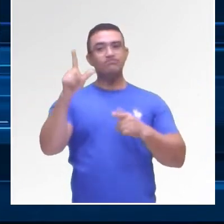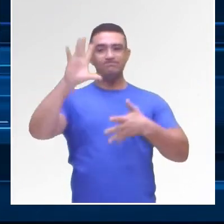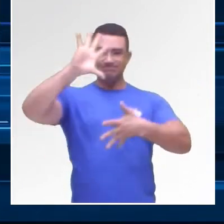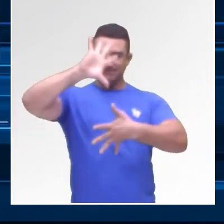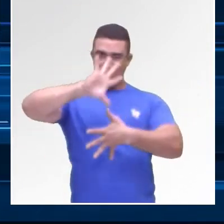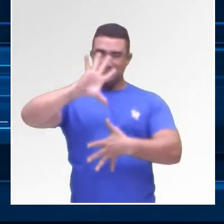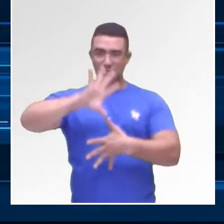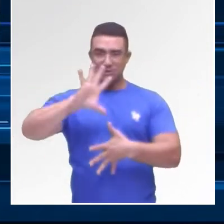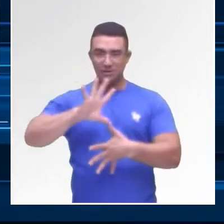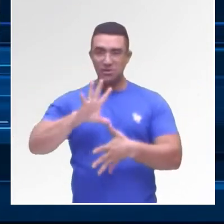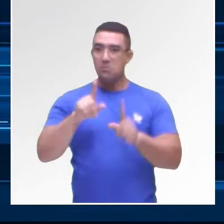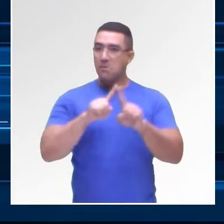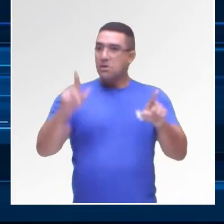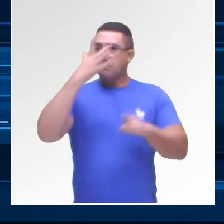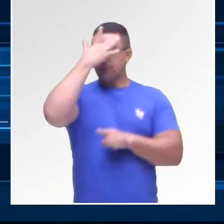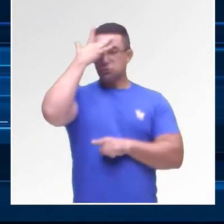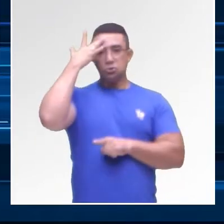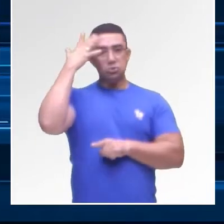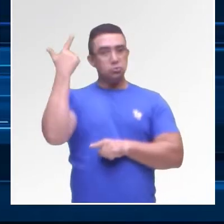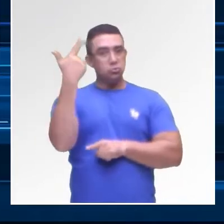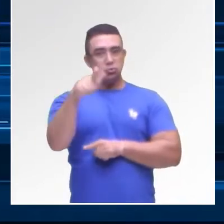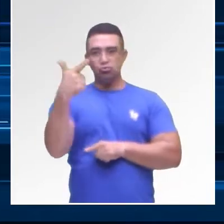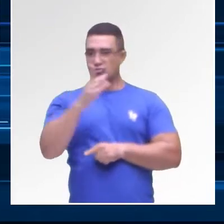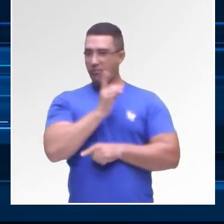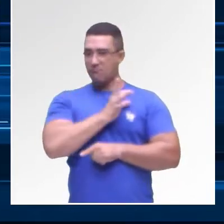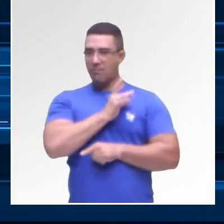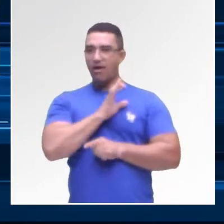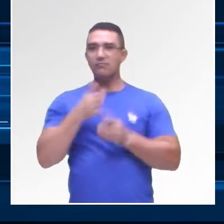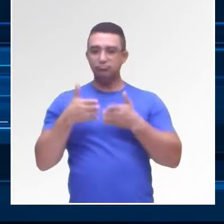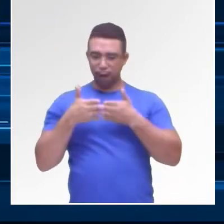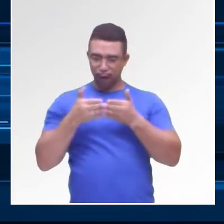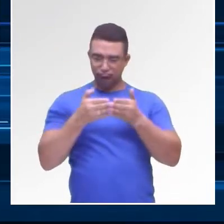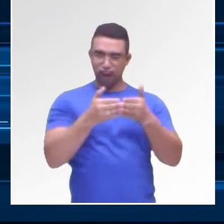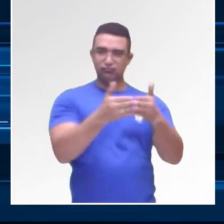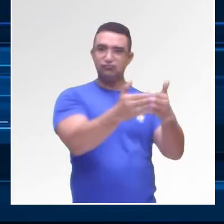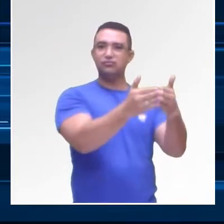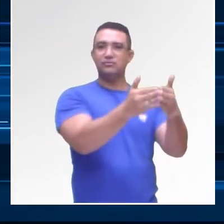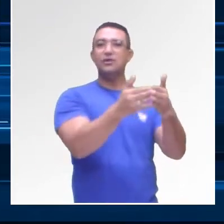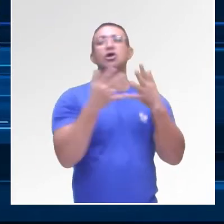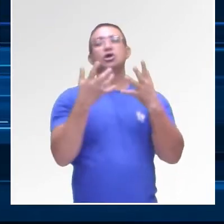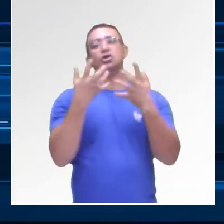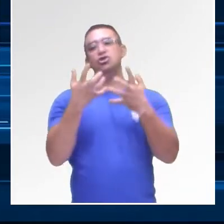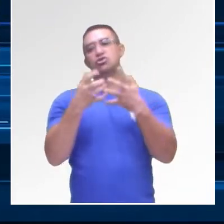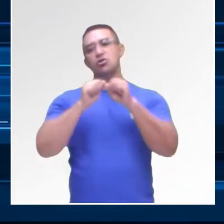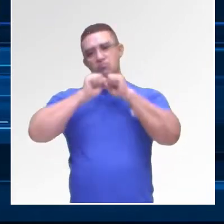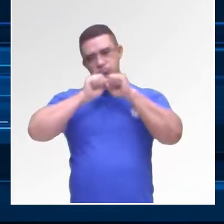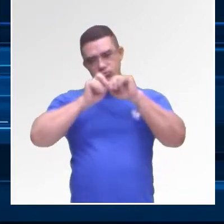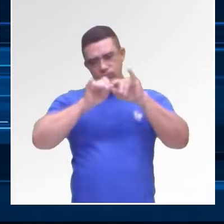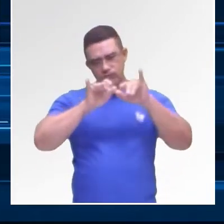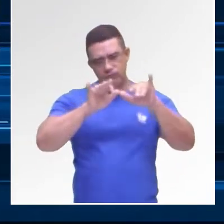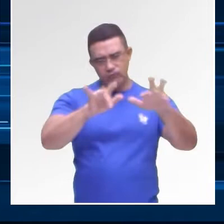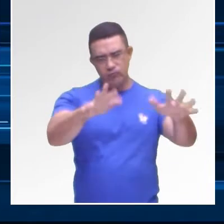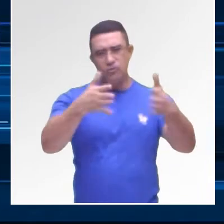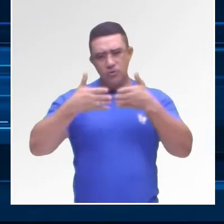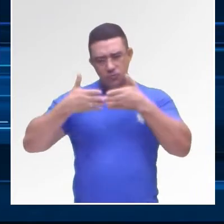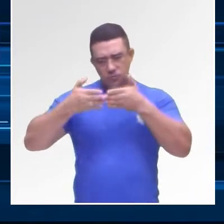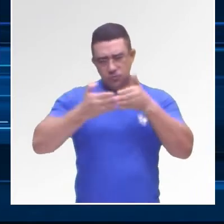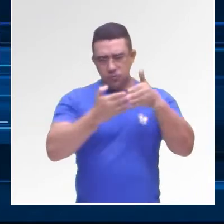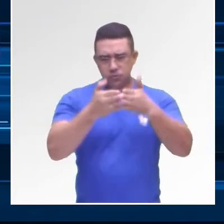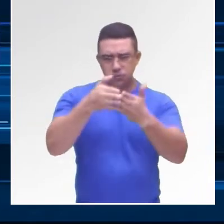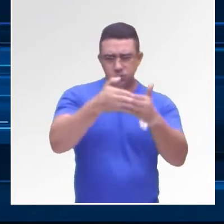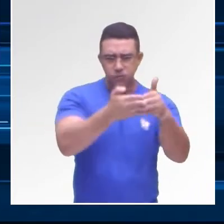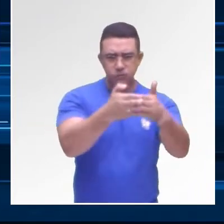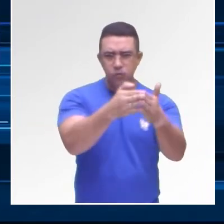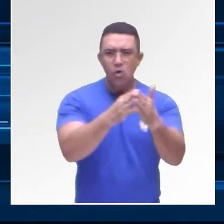não se intimidaram. Eles quiseram explorar, ir em frente, tentar conhecer o